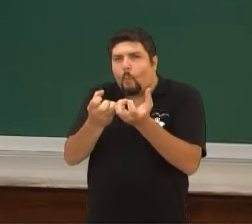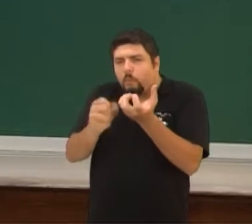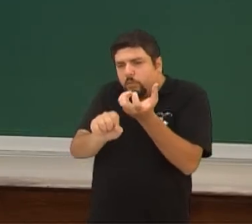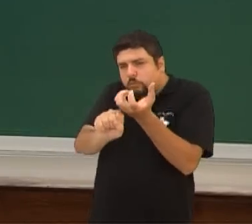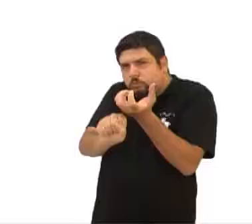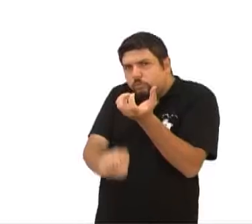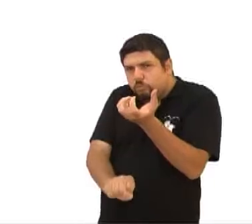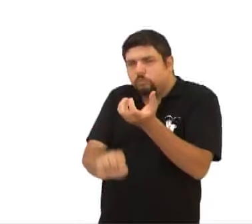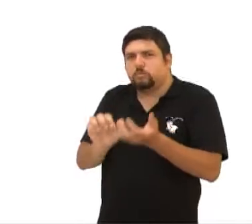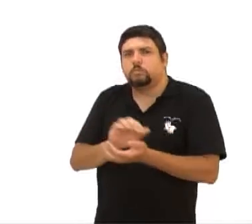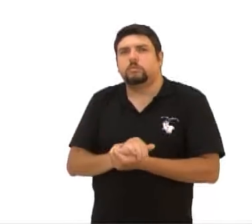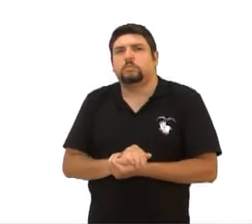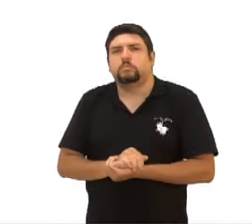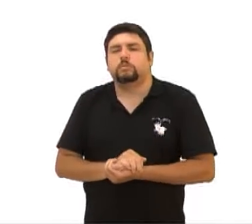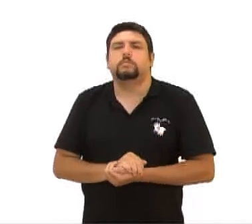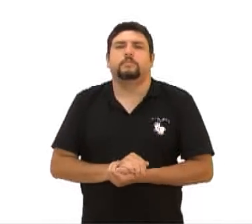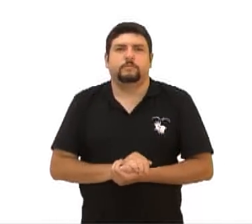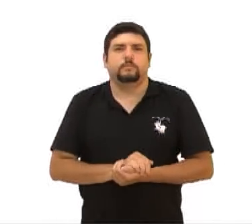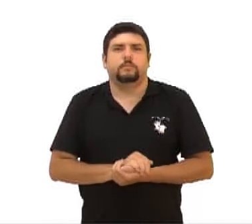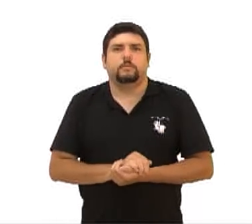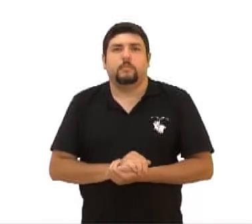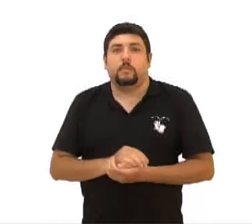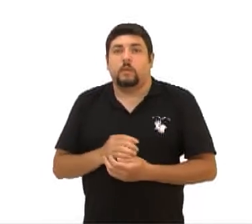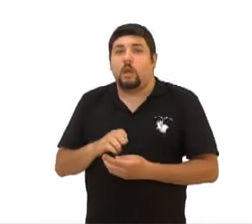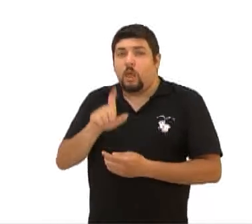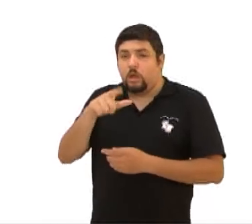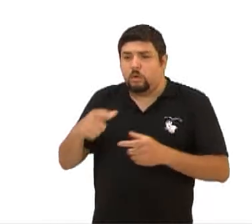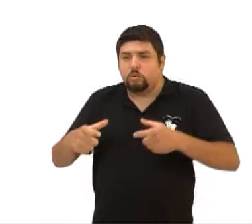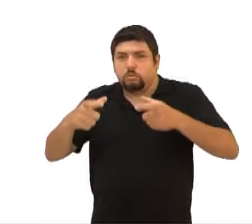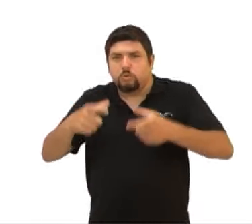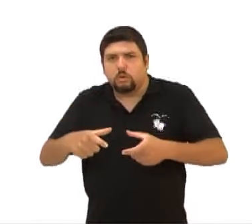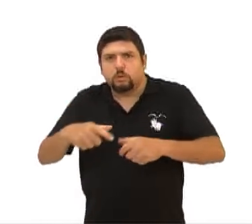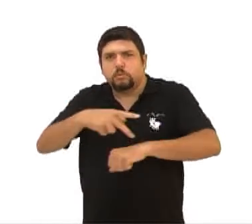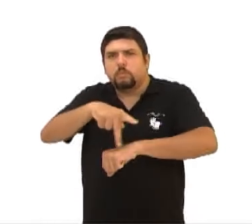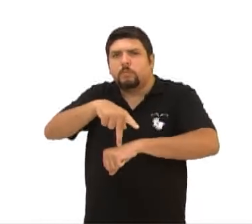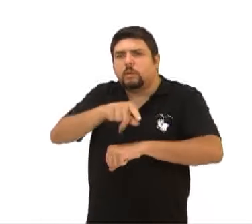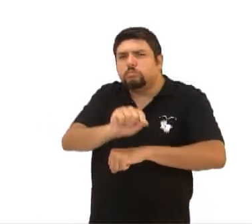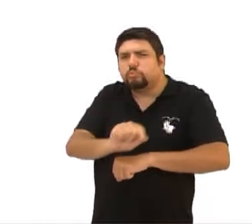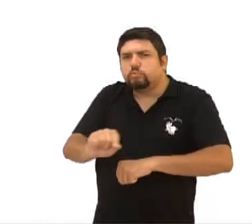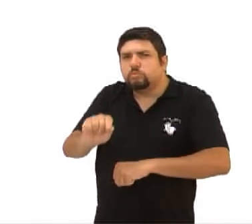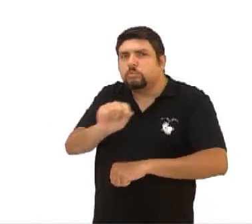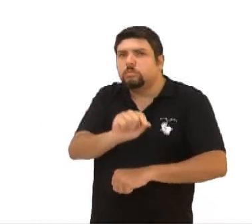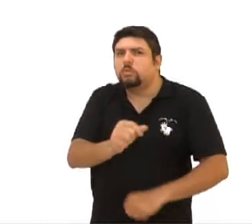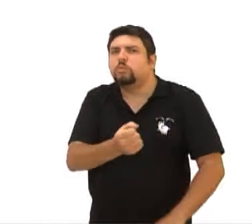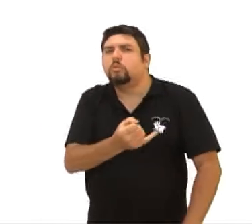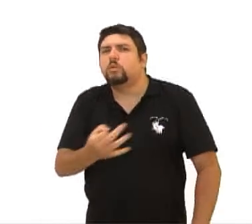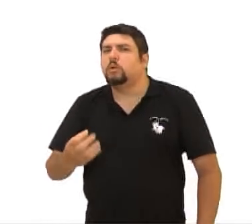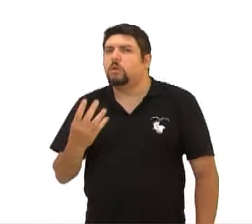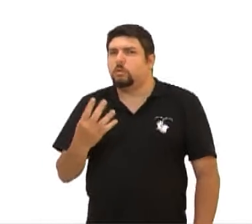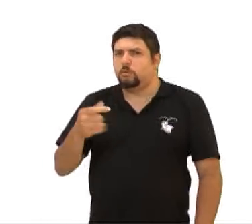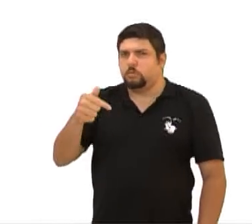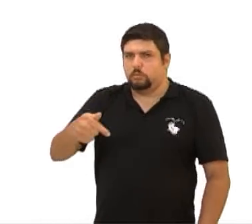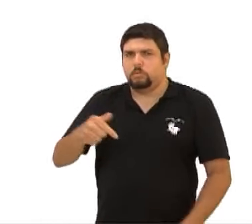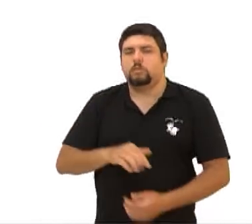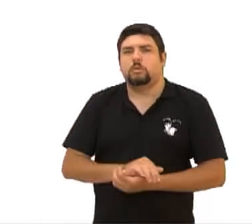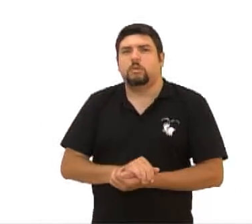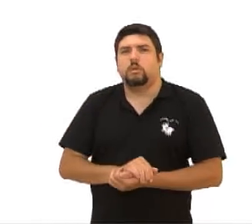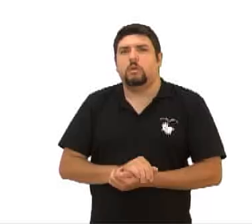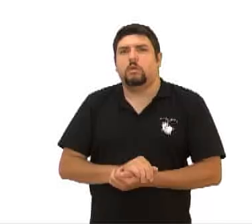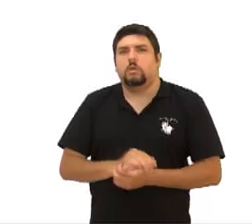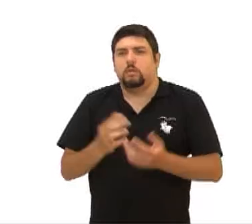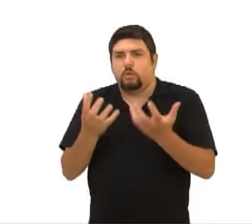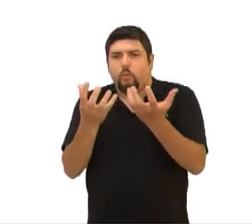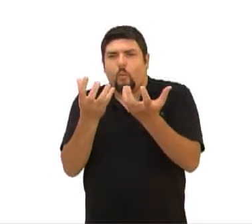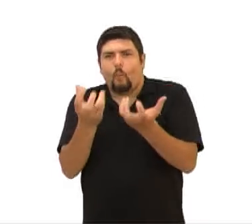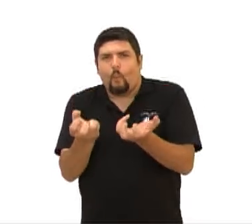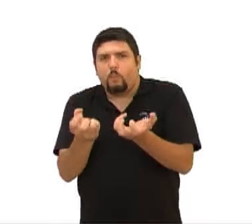deserto do Saara? É uma região composta por 47 países, né? É a maior região aí do continente. Localiza-se ao sul do